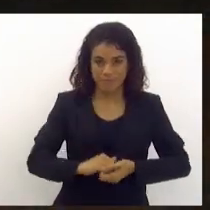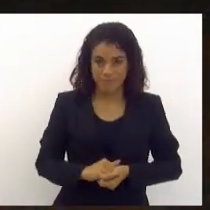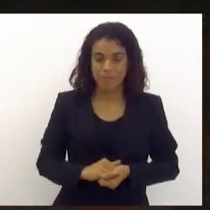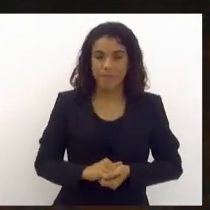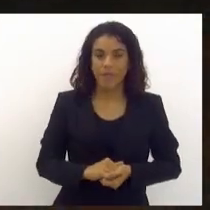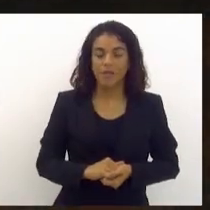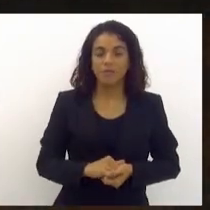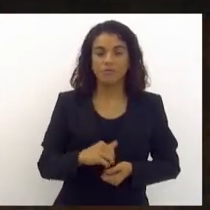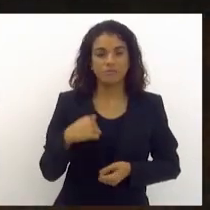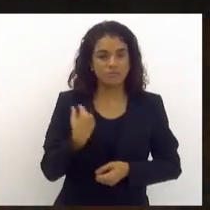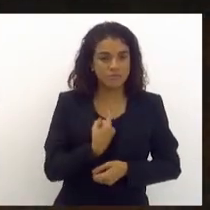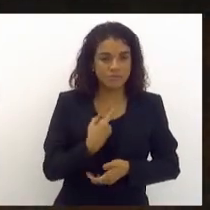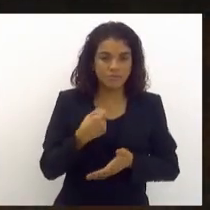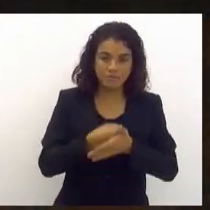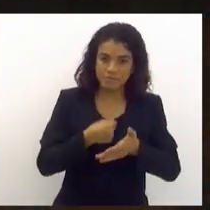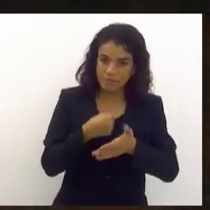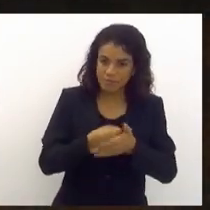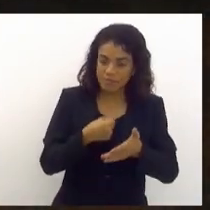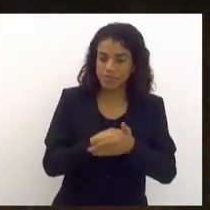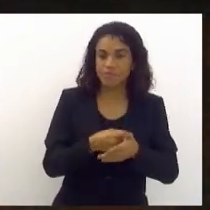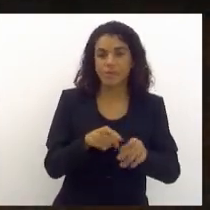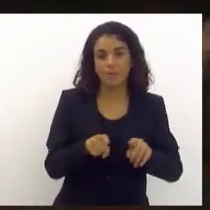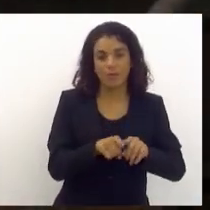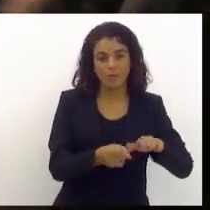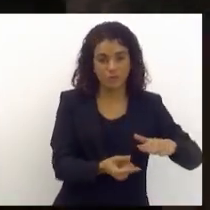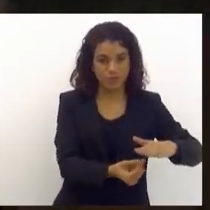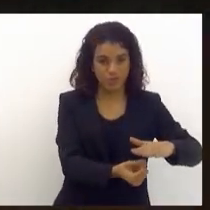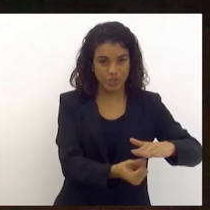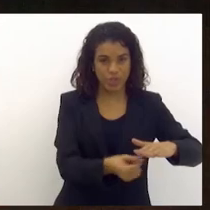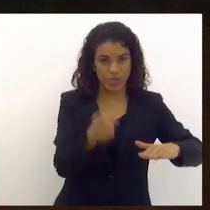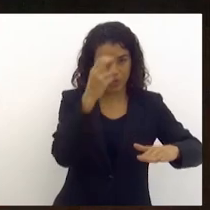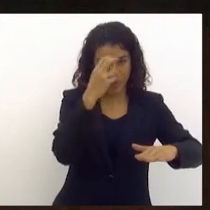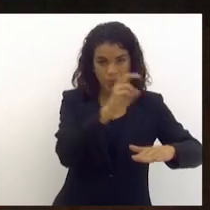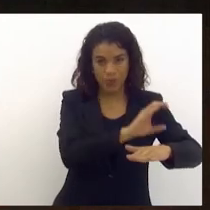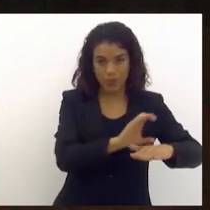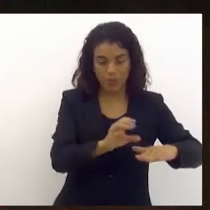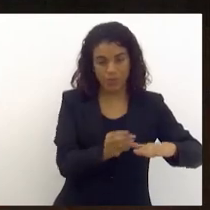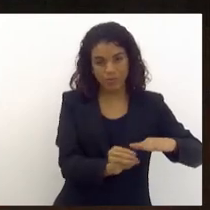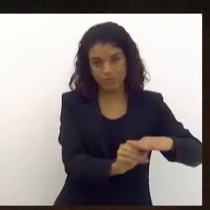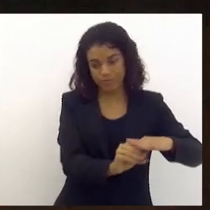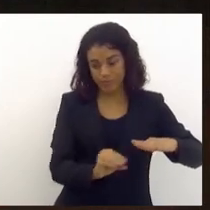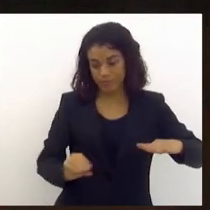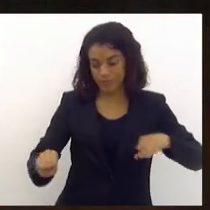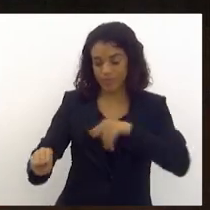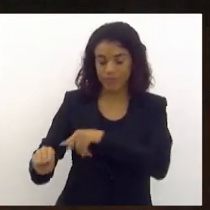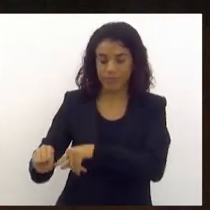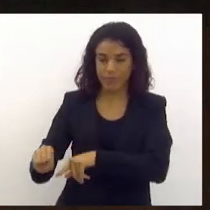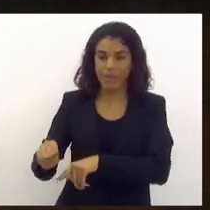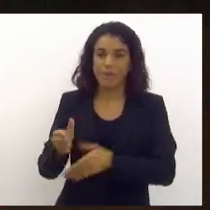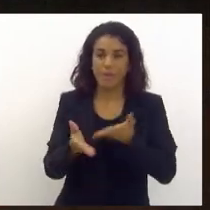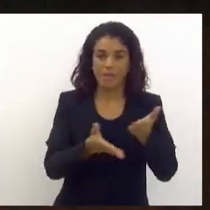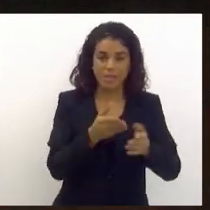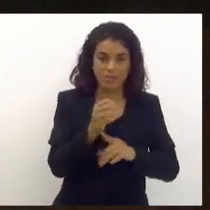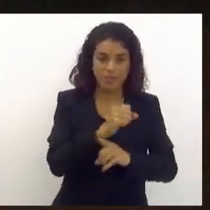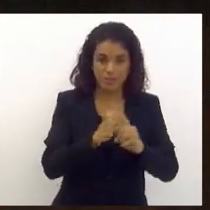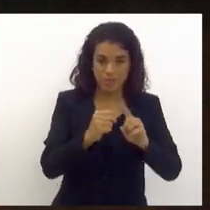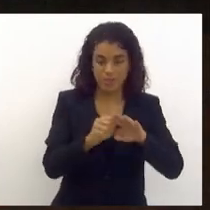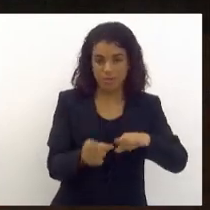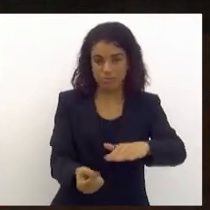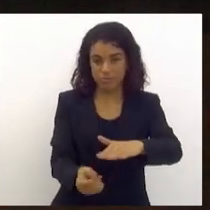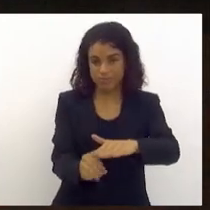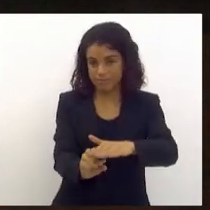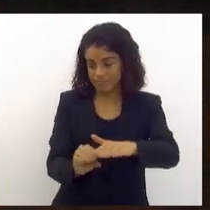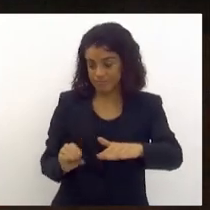A gente lutou muito para retirar o Fundo de Cultura, o Fundo de Assistência Social. E